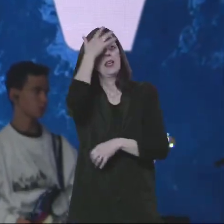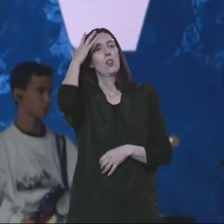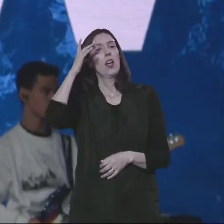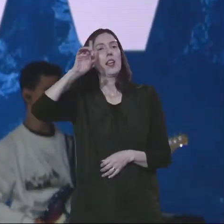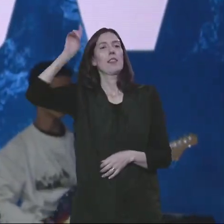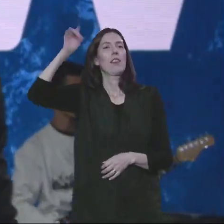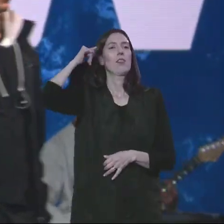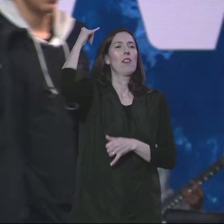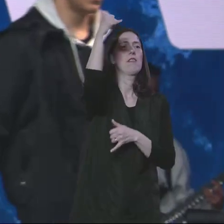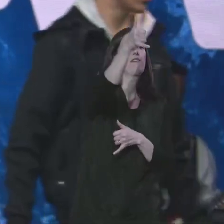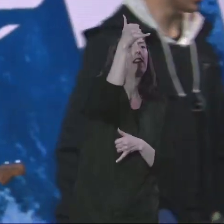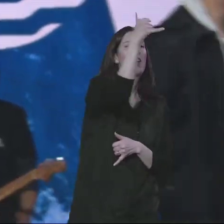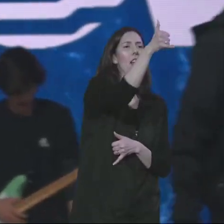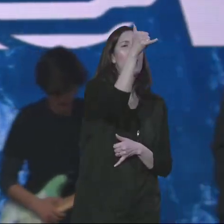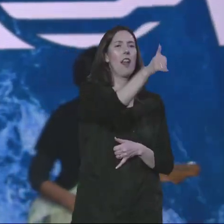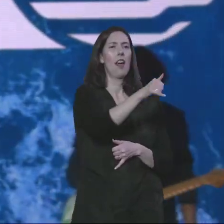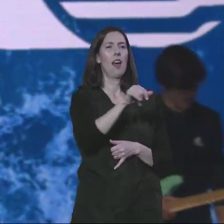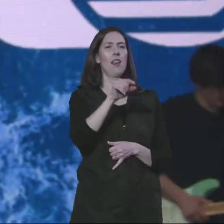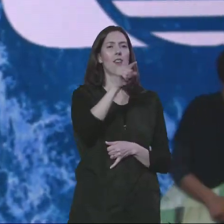hoje.